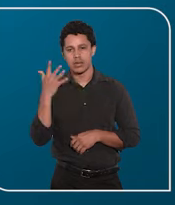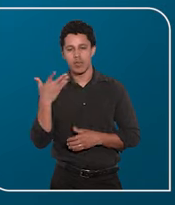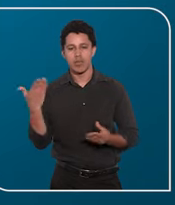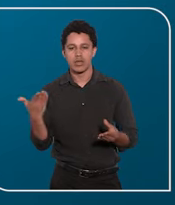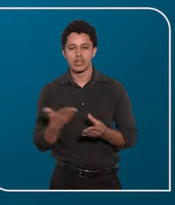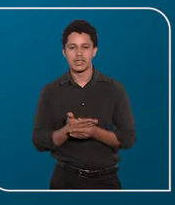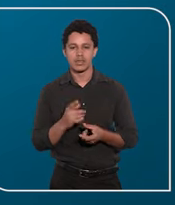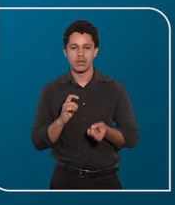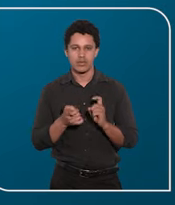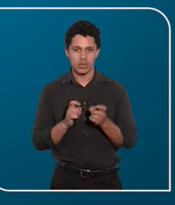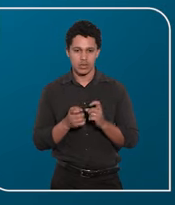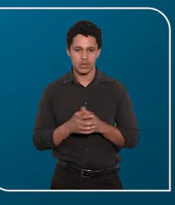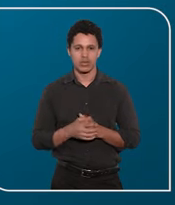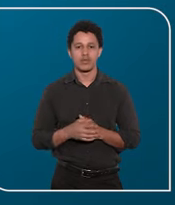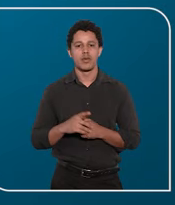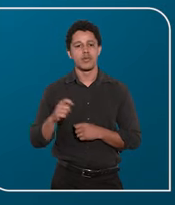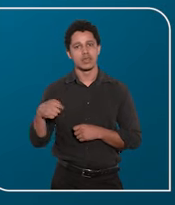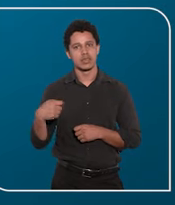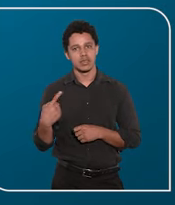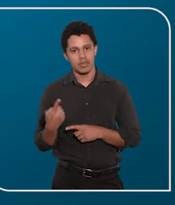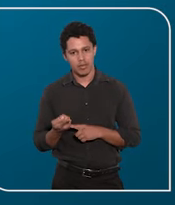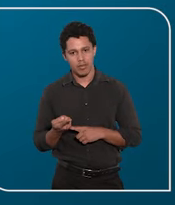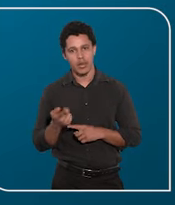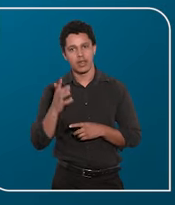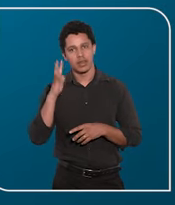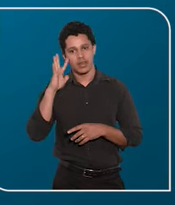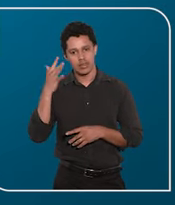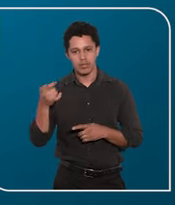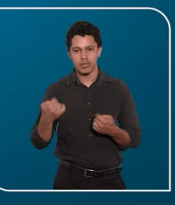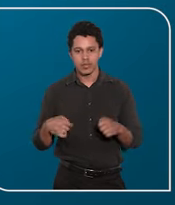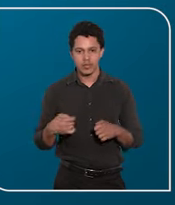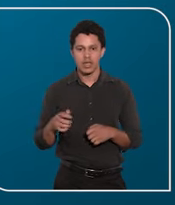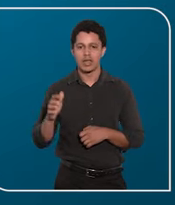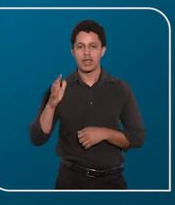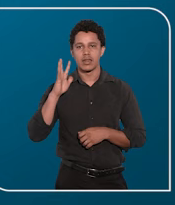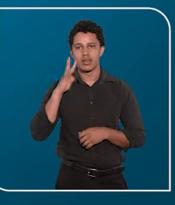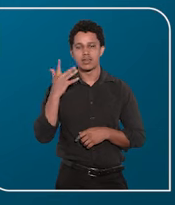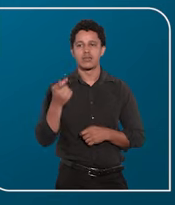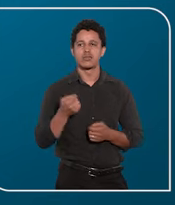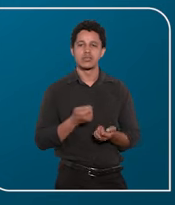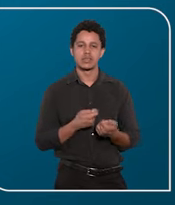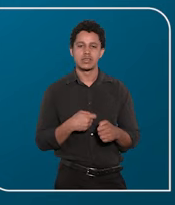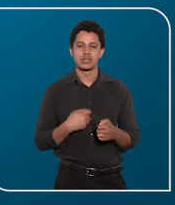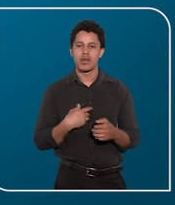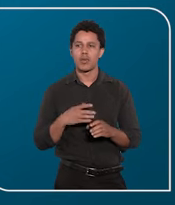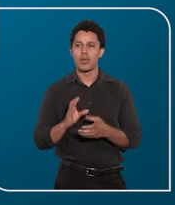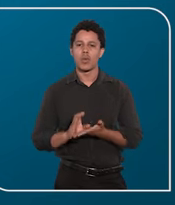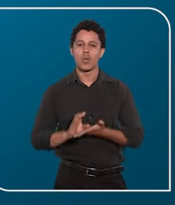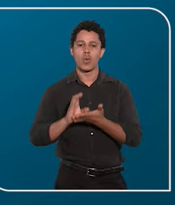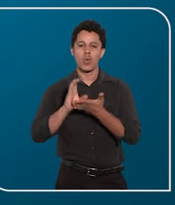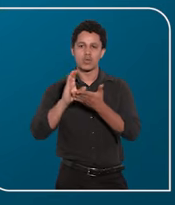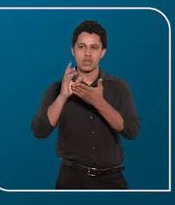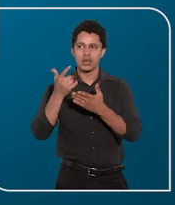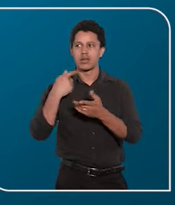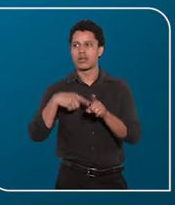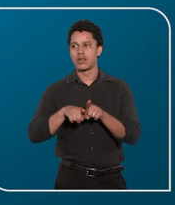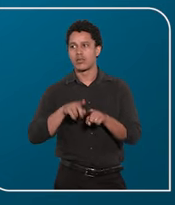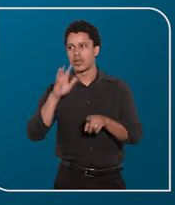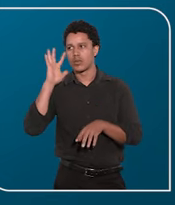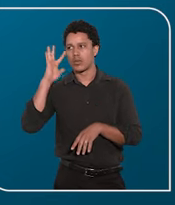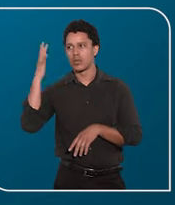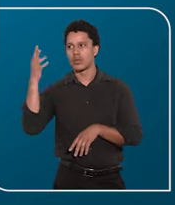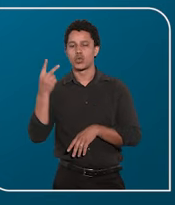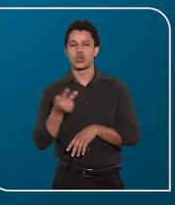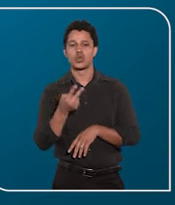Né? Além da decisão, precisa de uma que aquela decisão precisa passar ainda pelo conselho e ter uma decisão de 2/3 do conselho